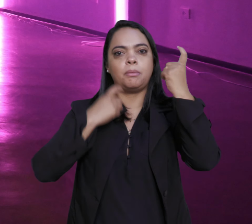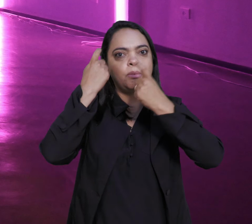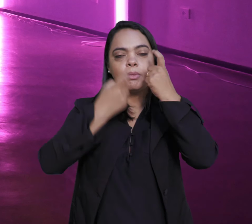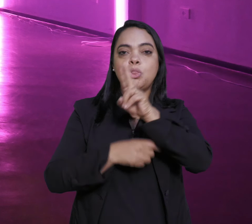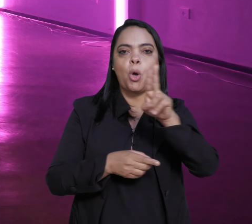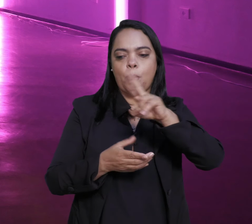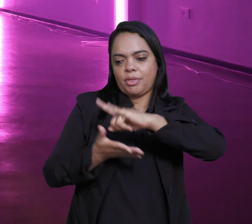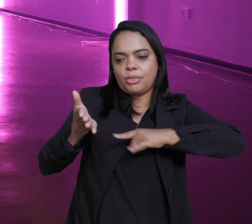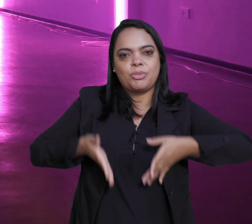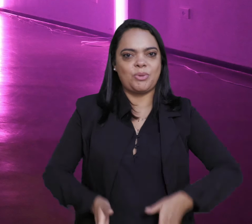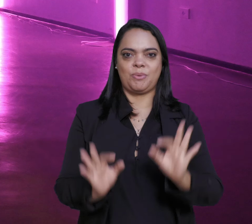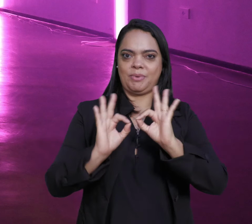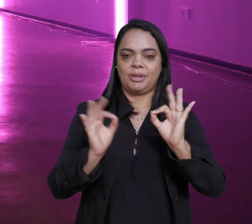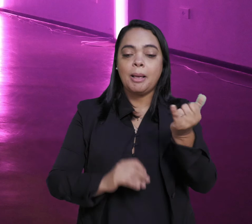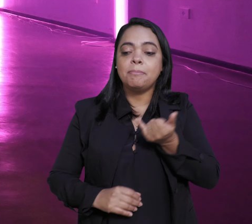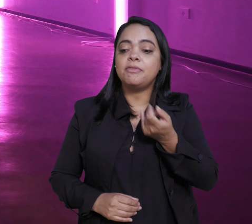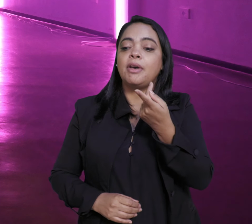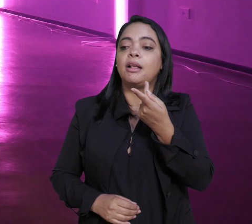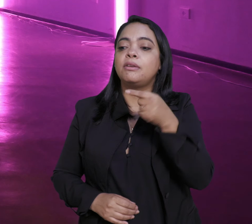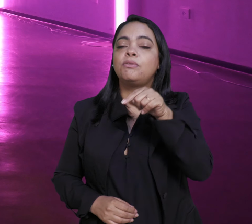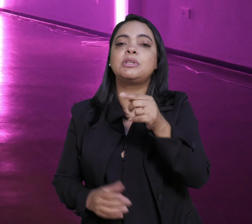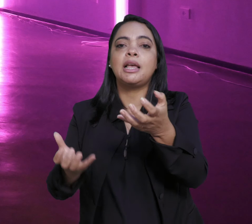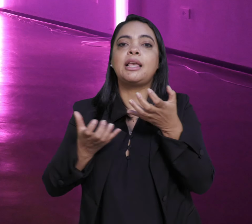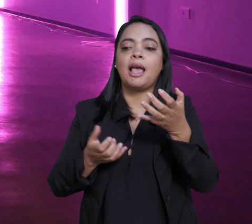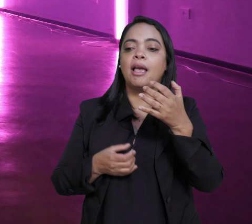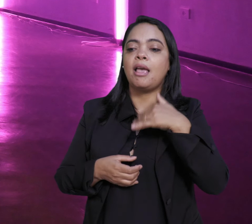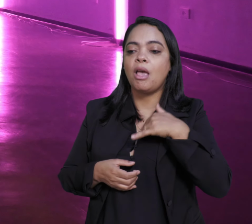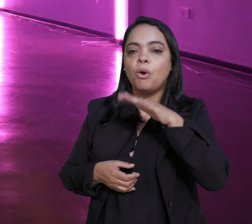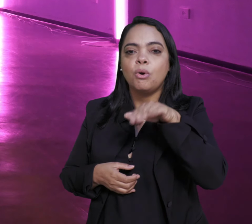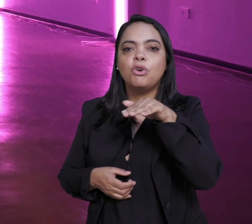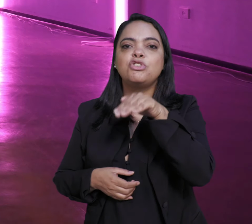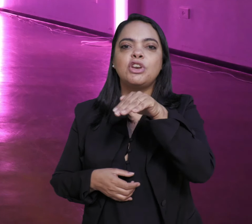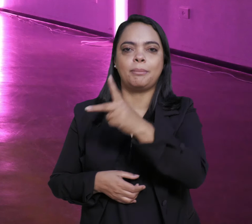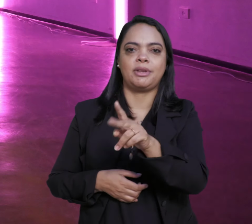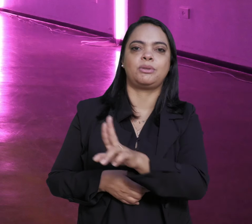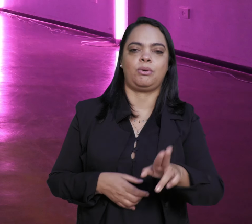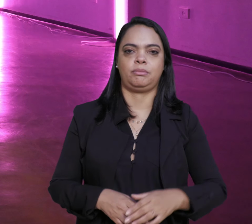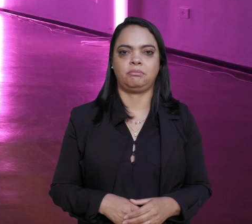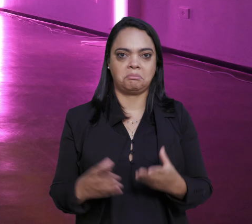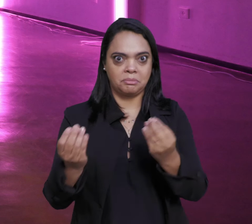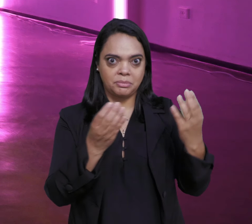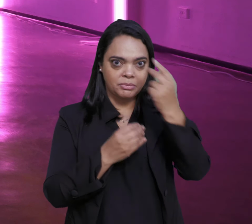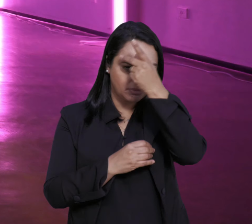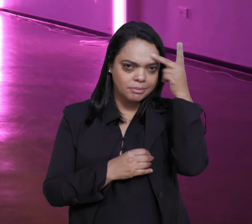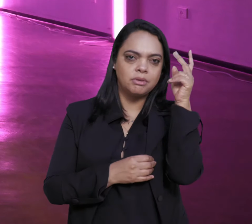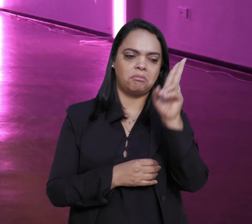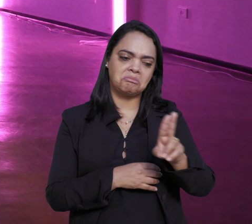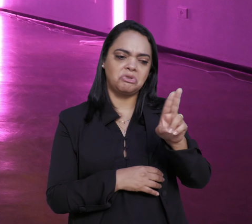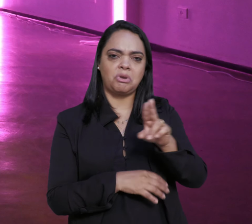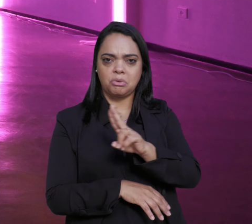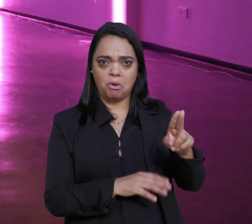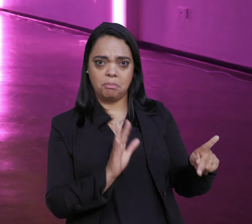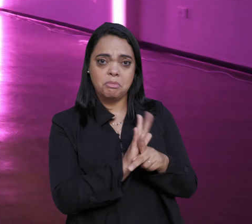de registros, né? Me digam como vocês querem ser reconhecidos e chamados. Muitos ali ainda usaram o próprio